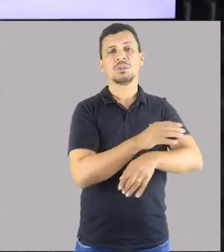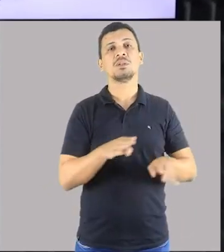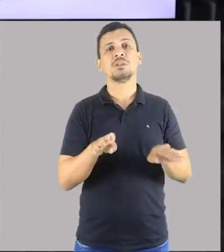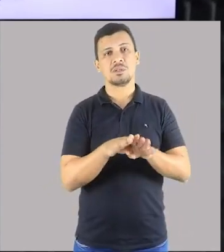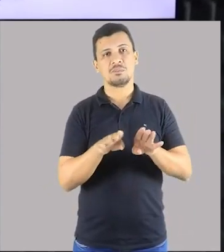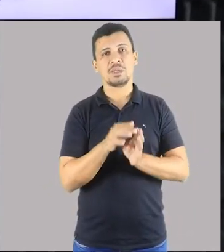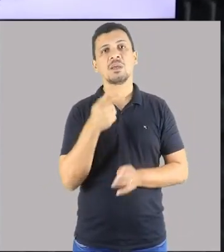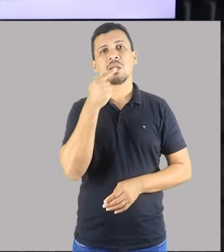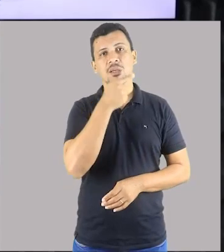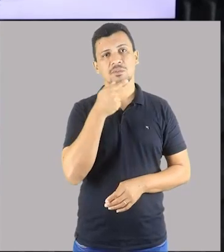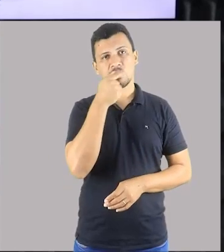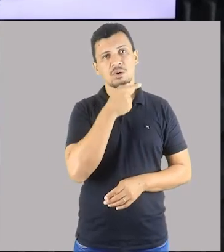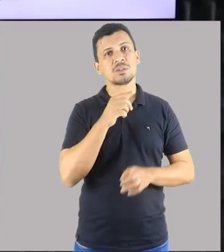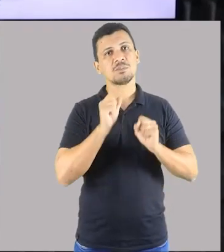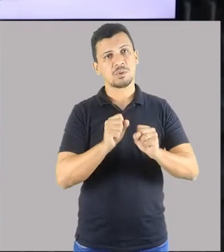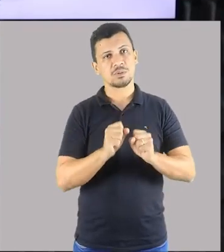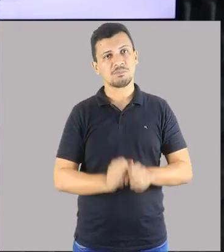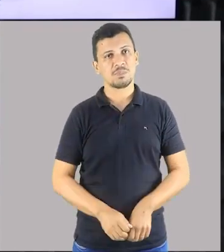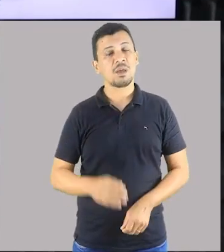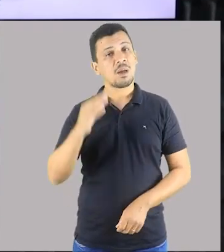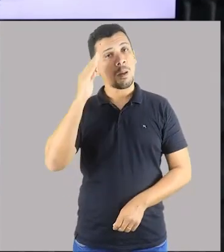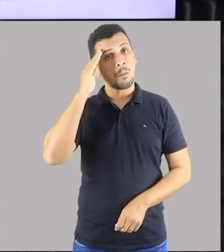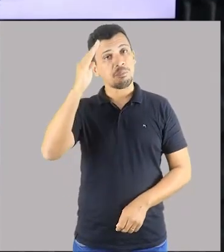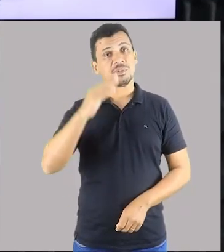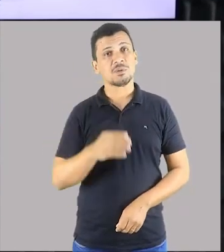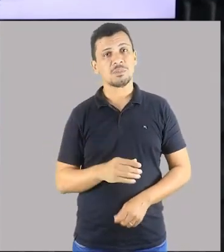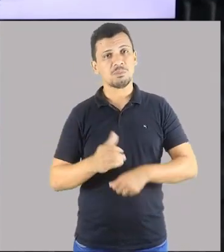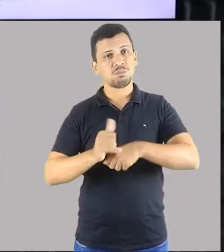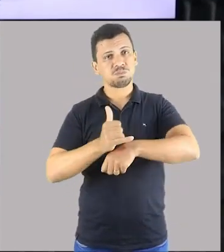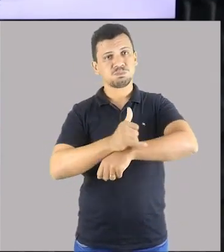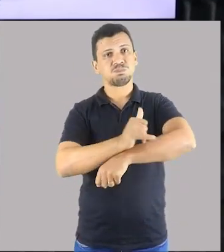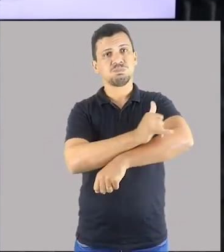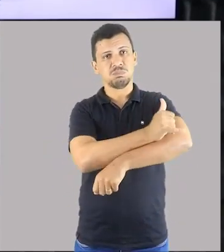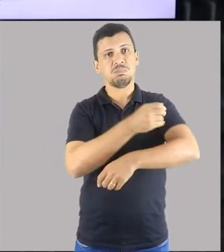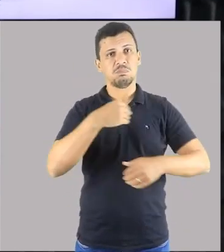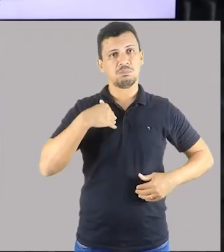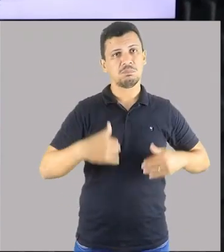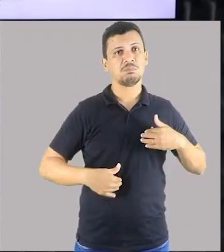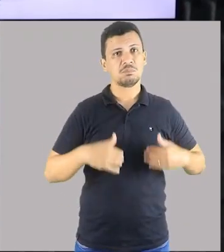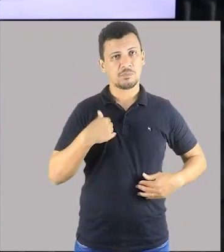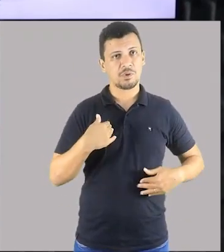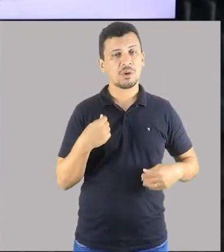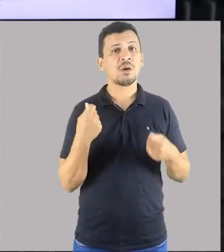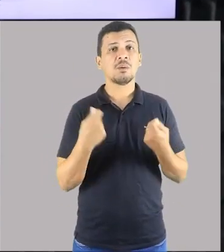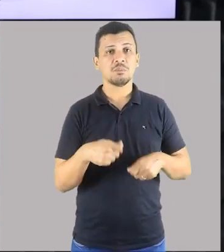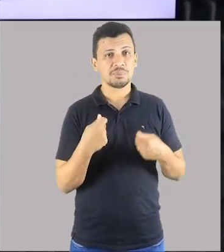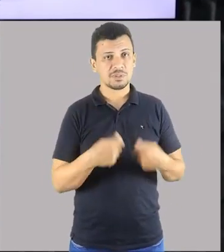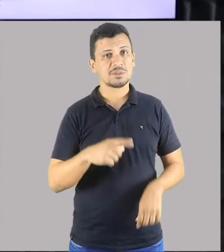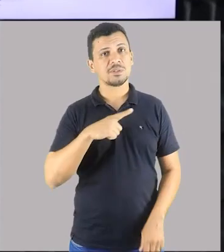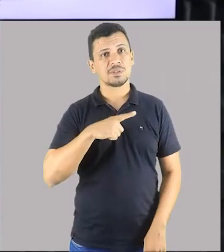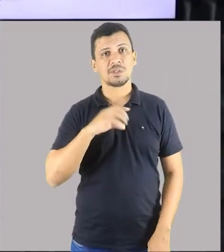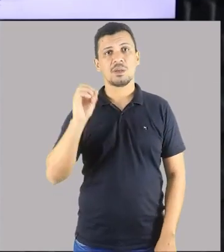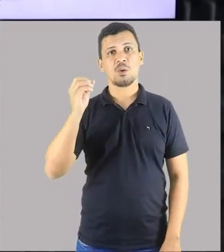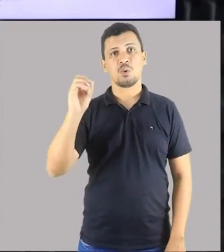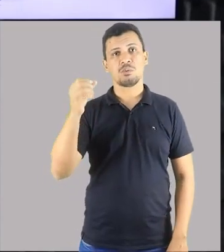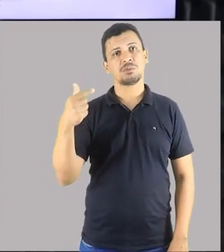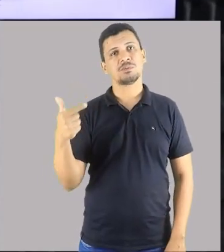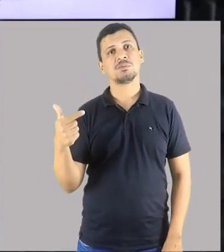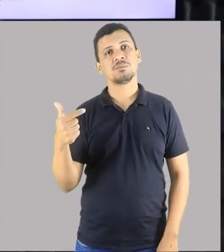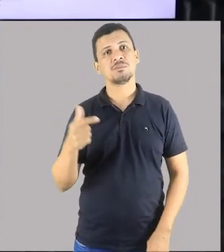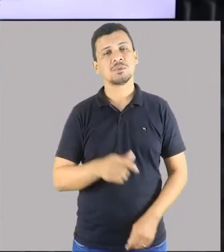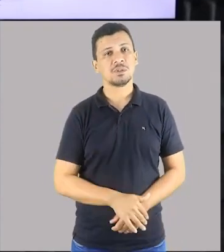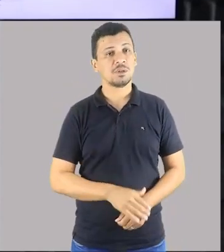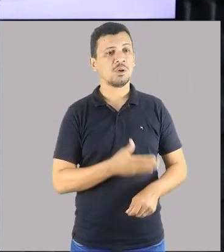pode, mas principalmente as gorduras. Para que elas sejam queimadas, precisa ter o oxigênio.